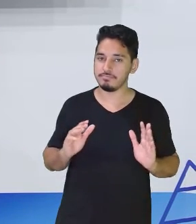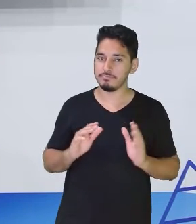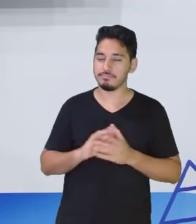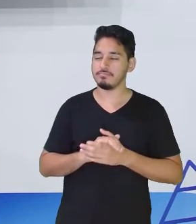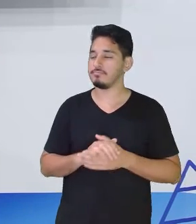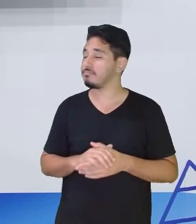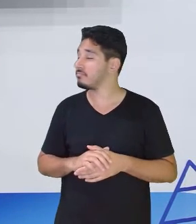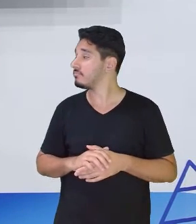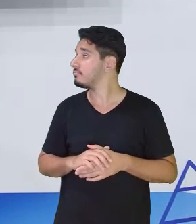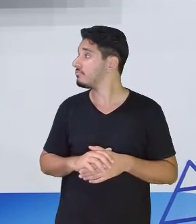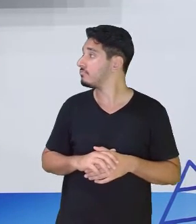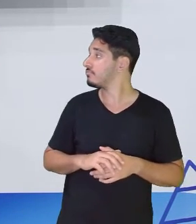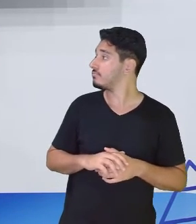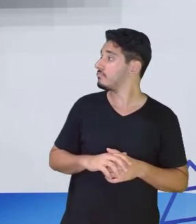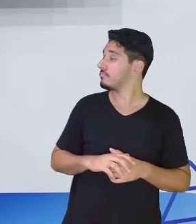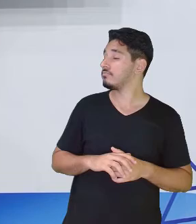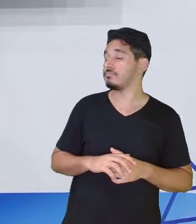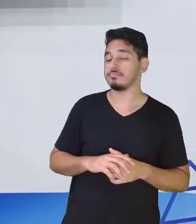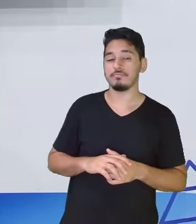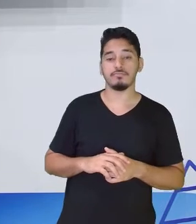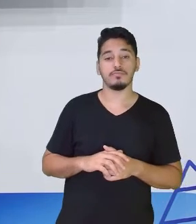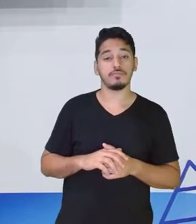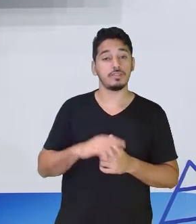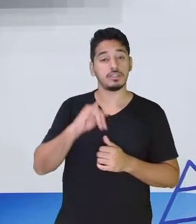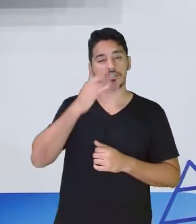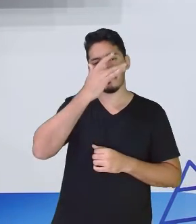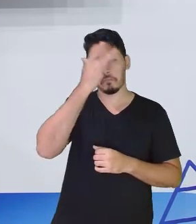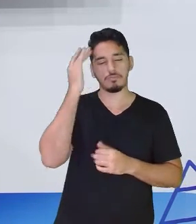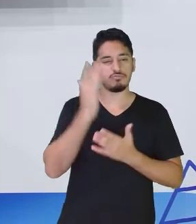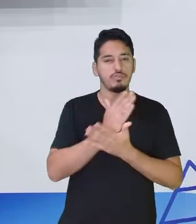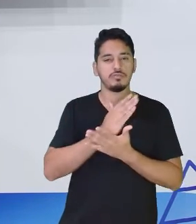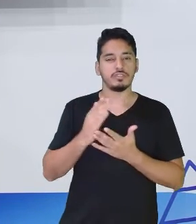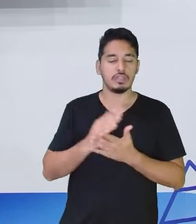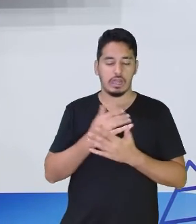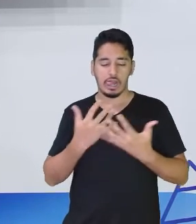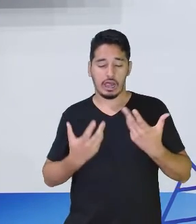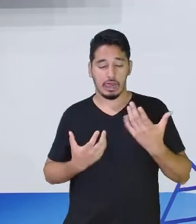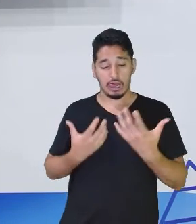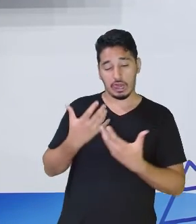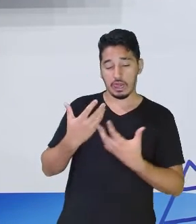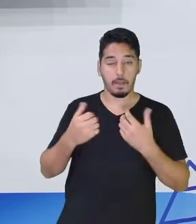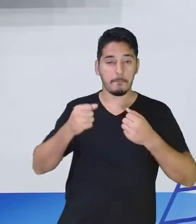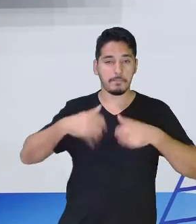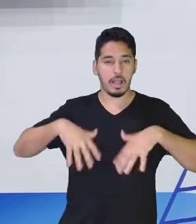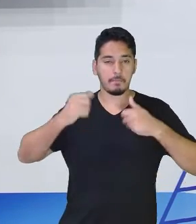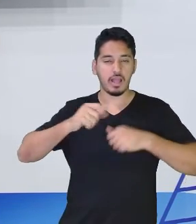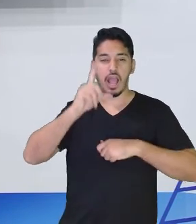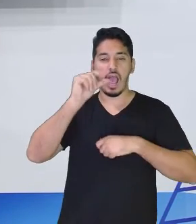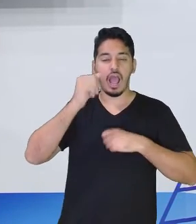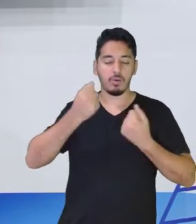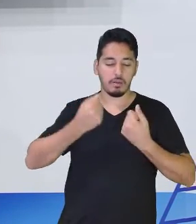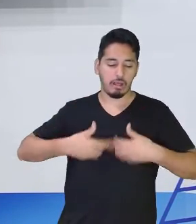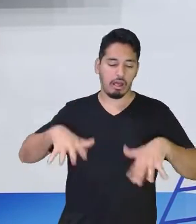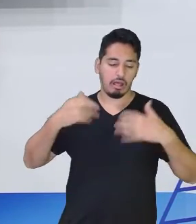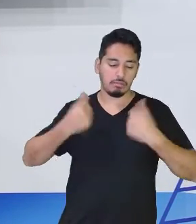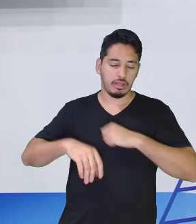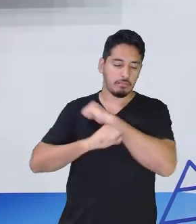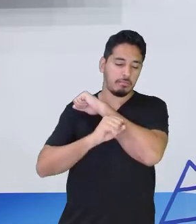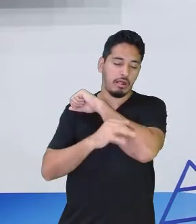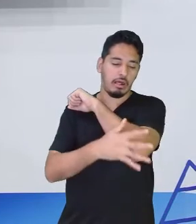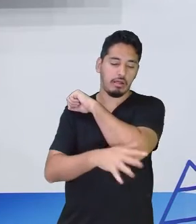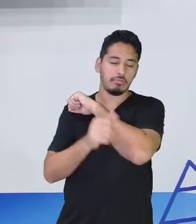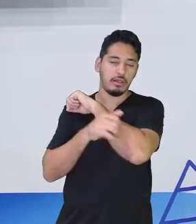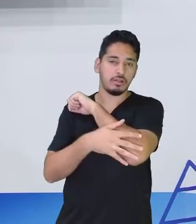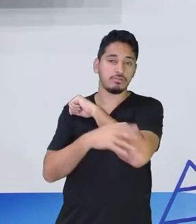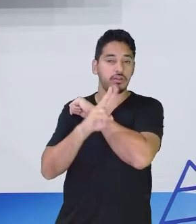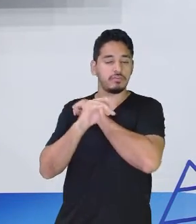distúrbio aí no seu sistema digestório. Aí alguma coisa descontrolou, perdeu muita água nas fezes e vai poder